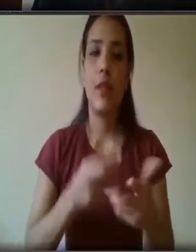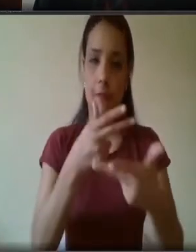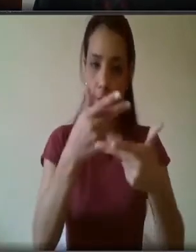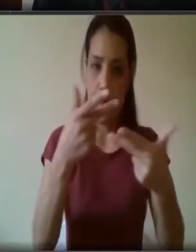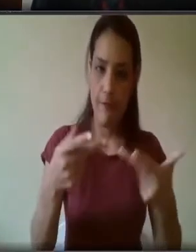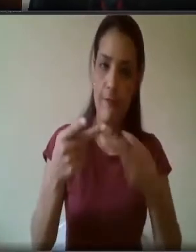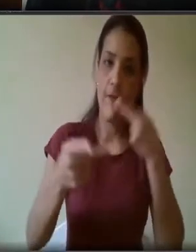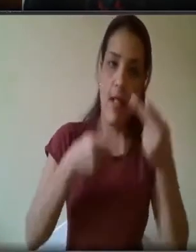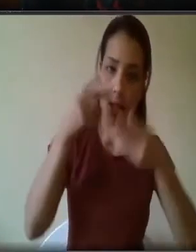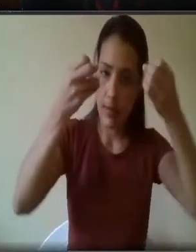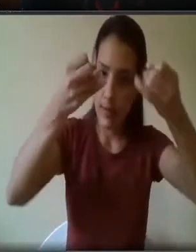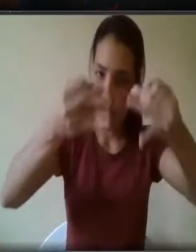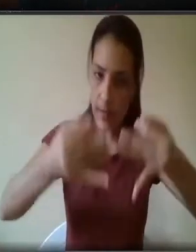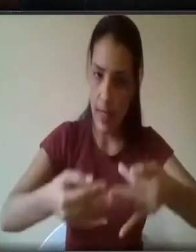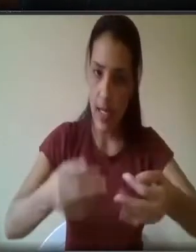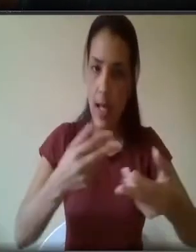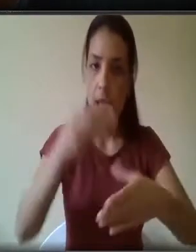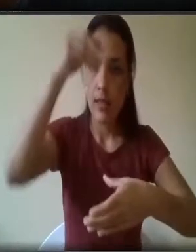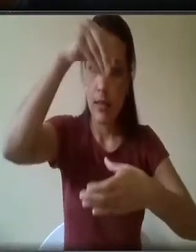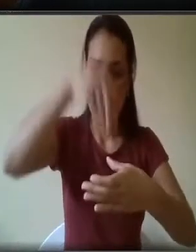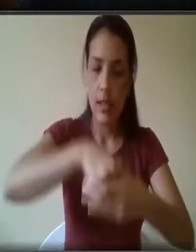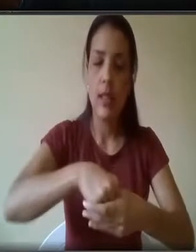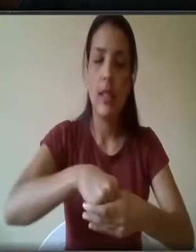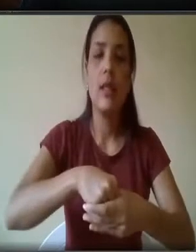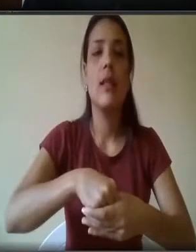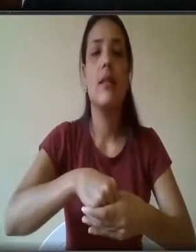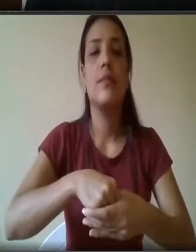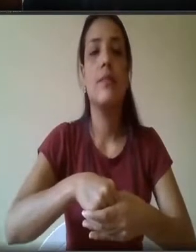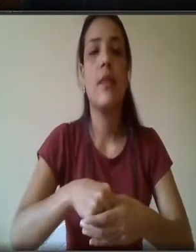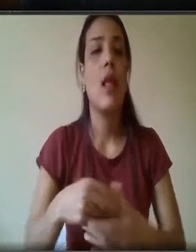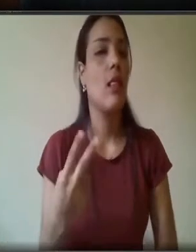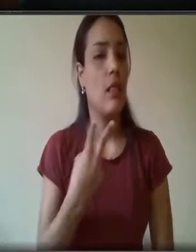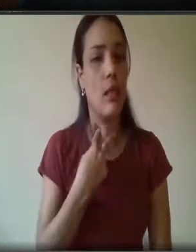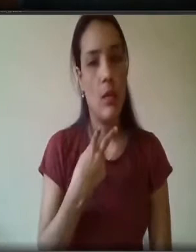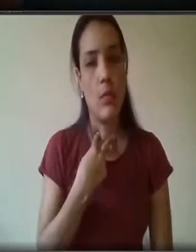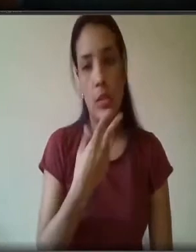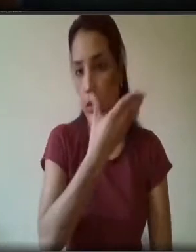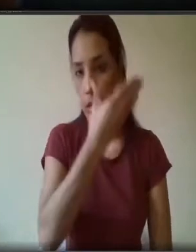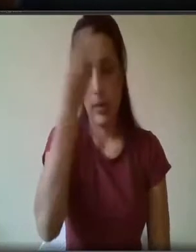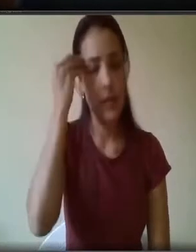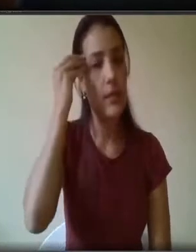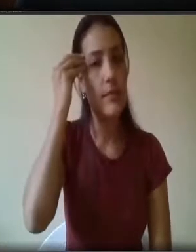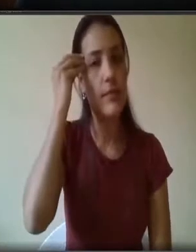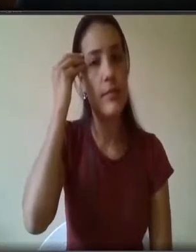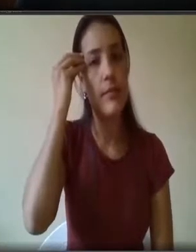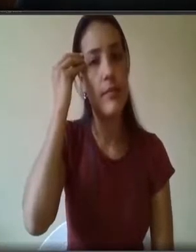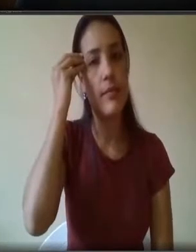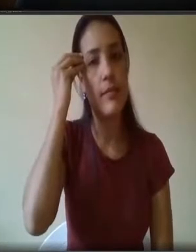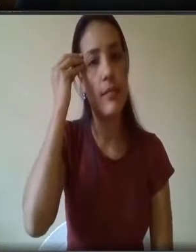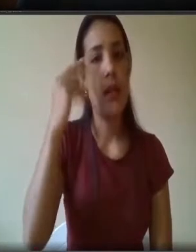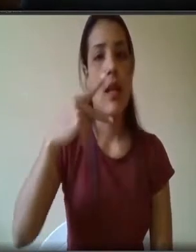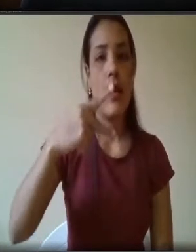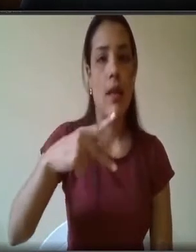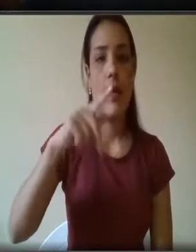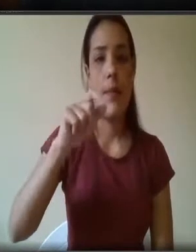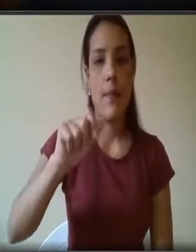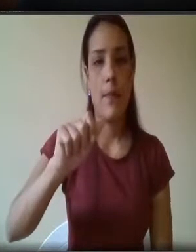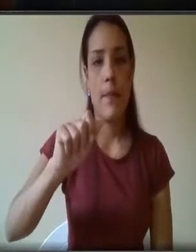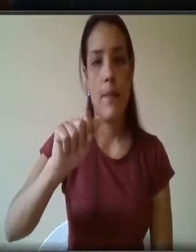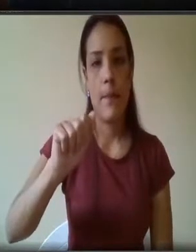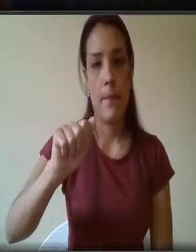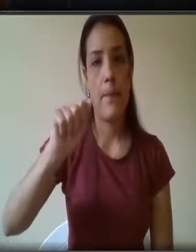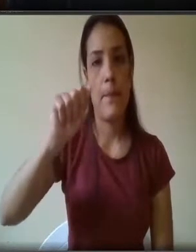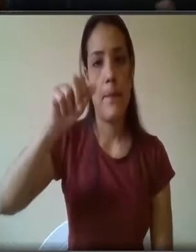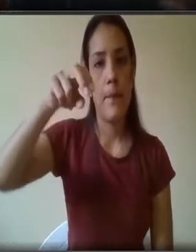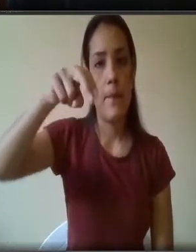um, a gente não pode esquecer da Pangeia, né? Ela já apareceu na prova do